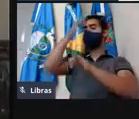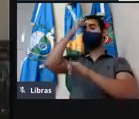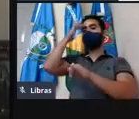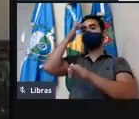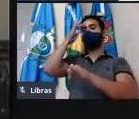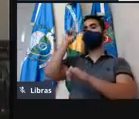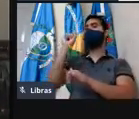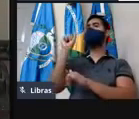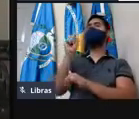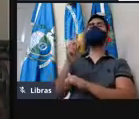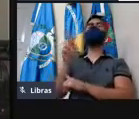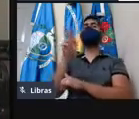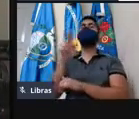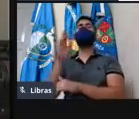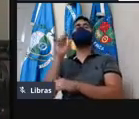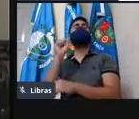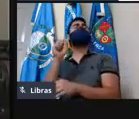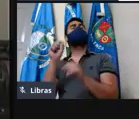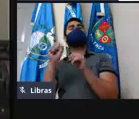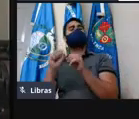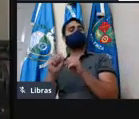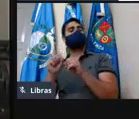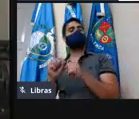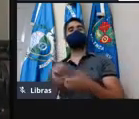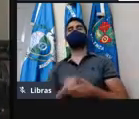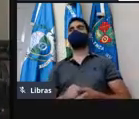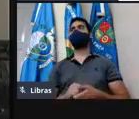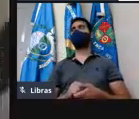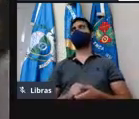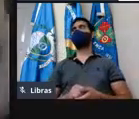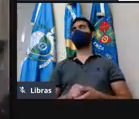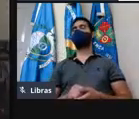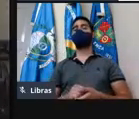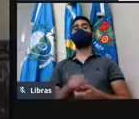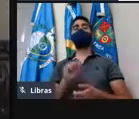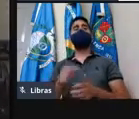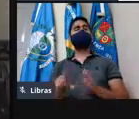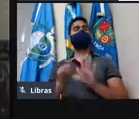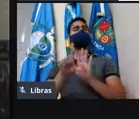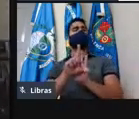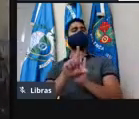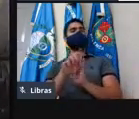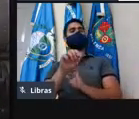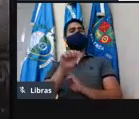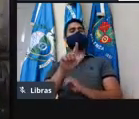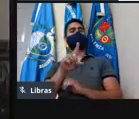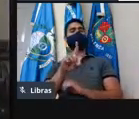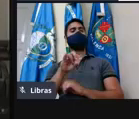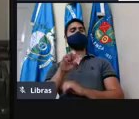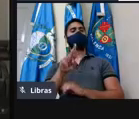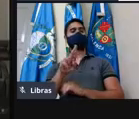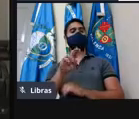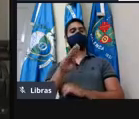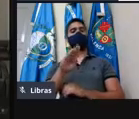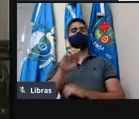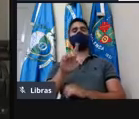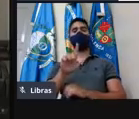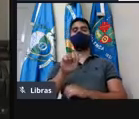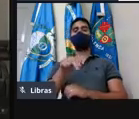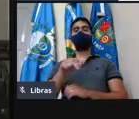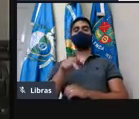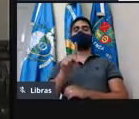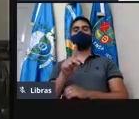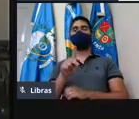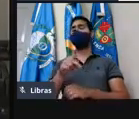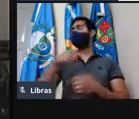as condições que estão sendo tomadas, né? Em relação, principalmente à lei Aldir Blanc. Conservatória, presidente Fábio